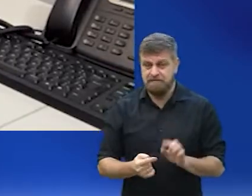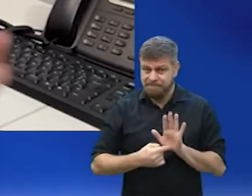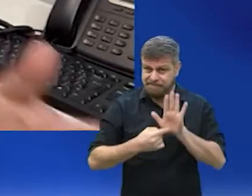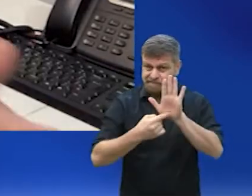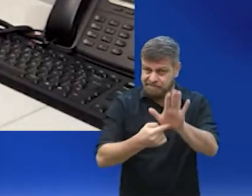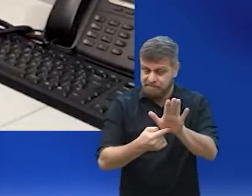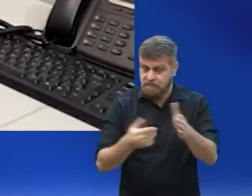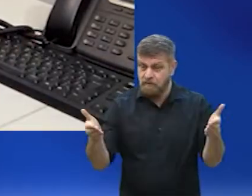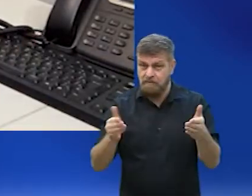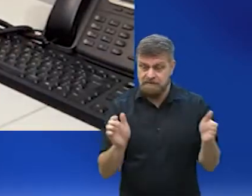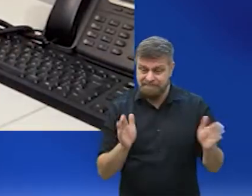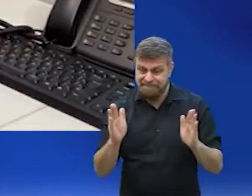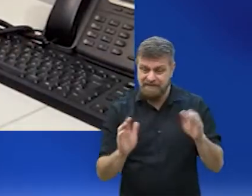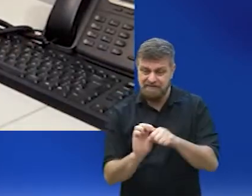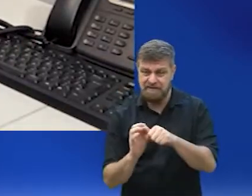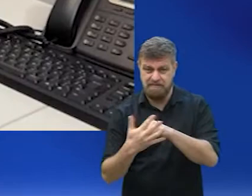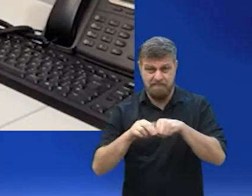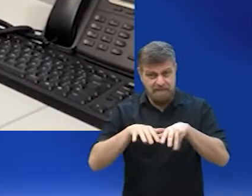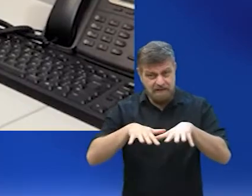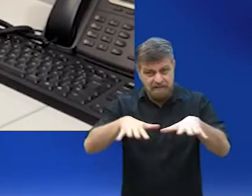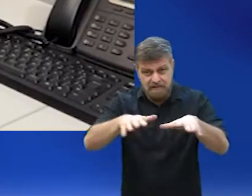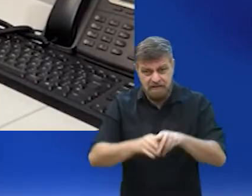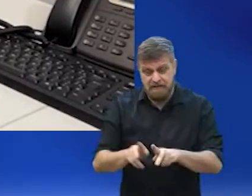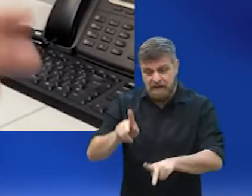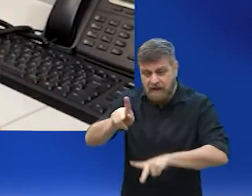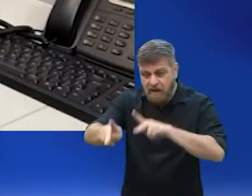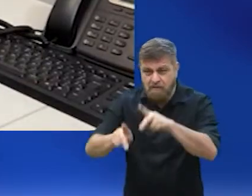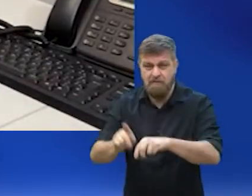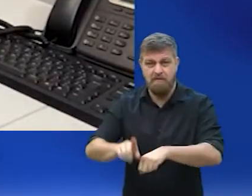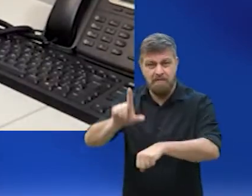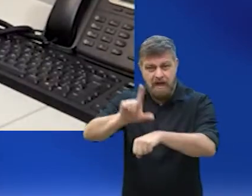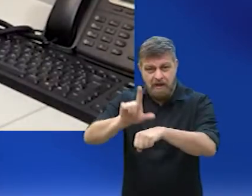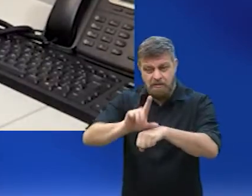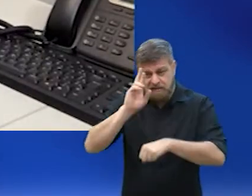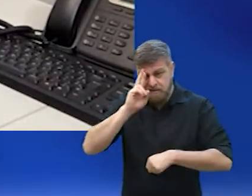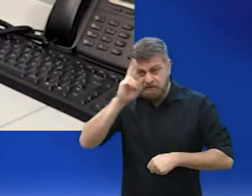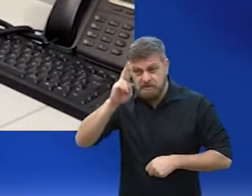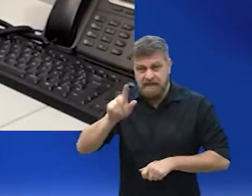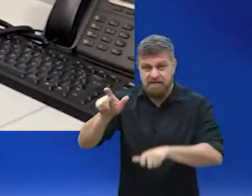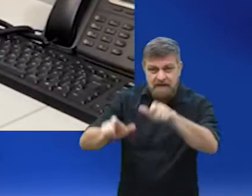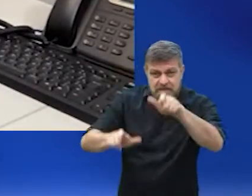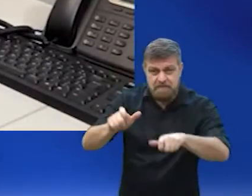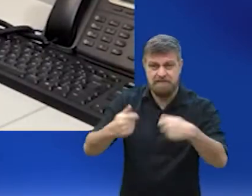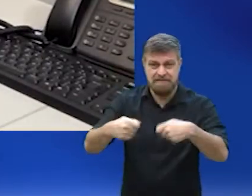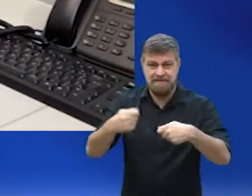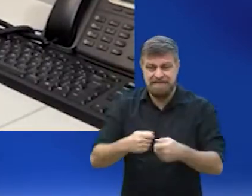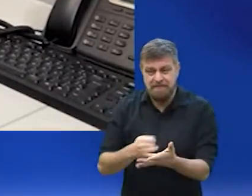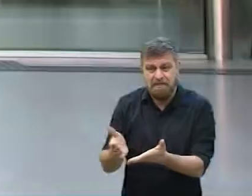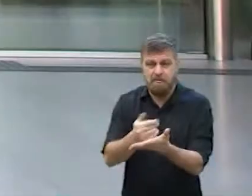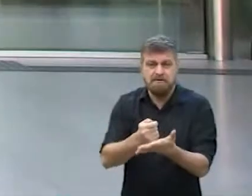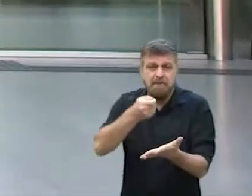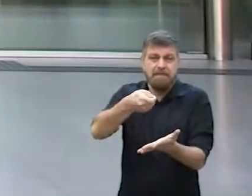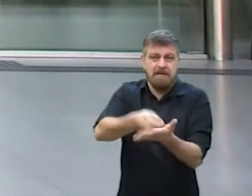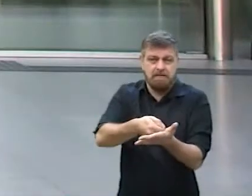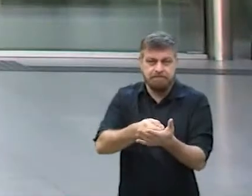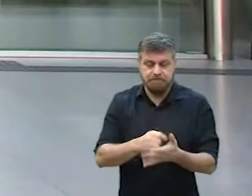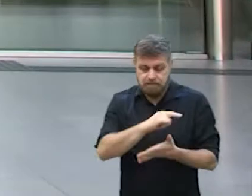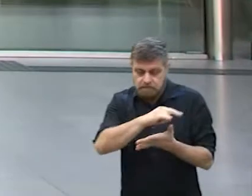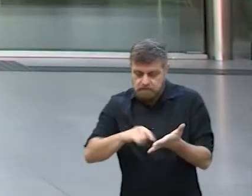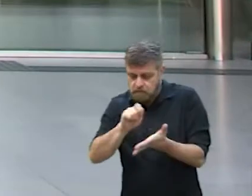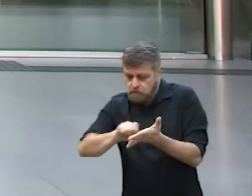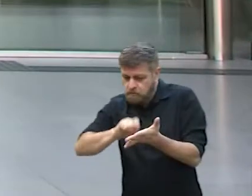necessidades que se apresentam em função da pandemia e as necessidades dos comerciantes e moradores da nossa cidade. E no